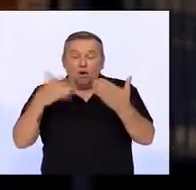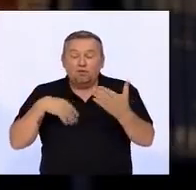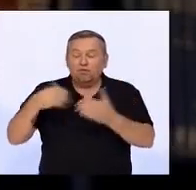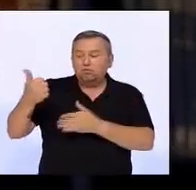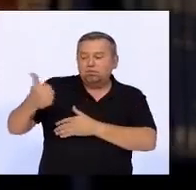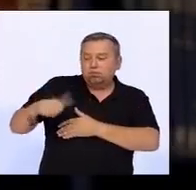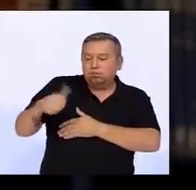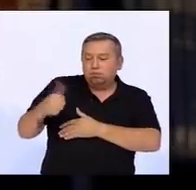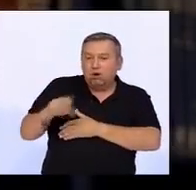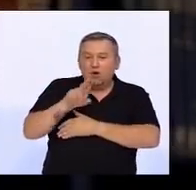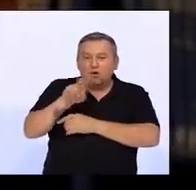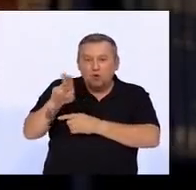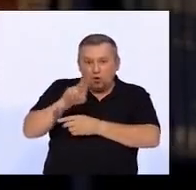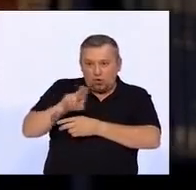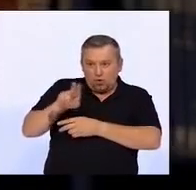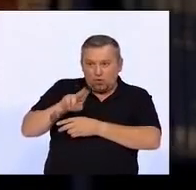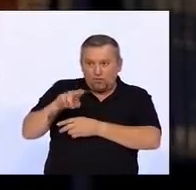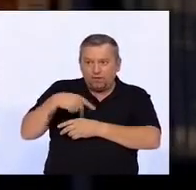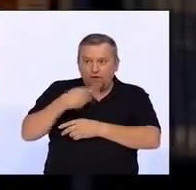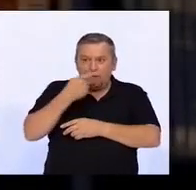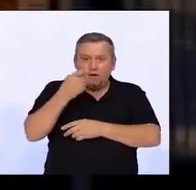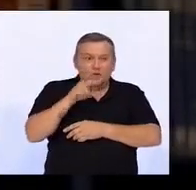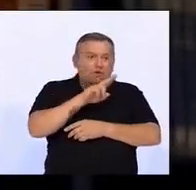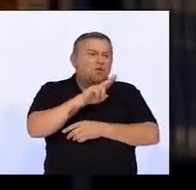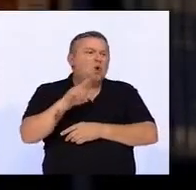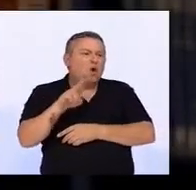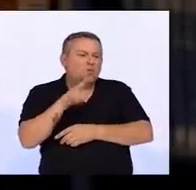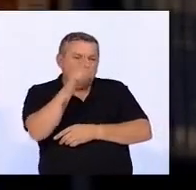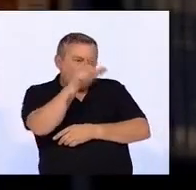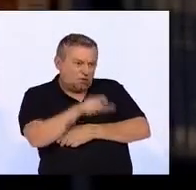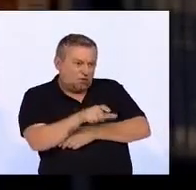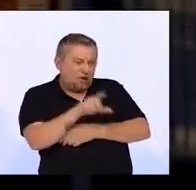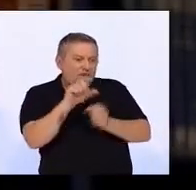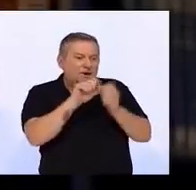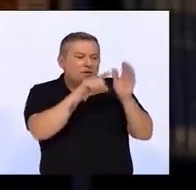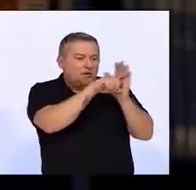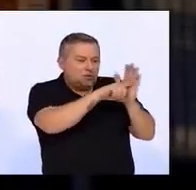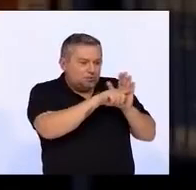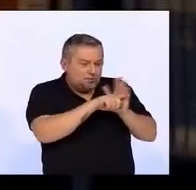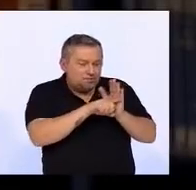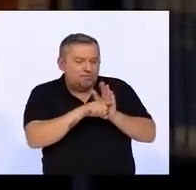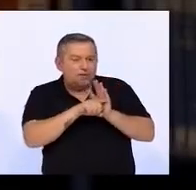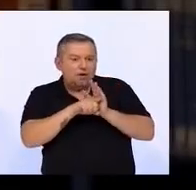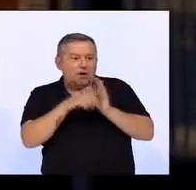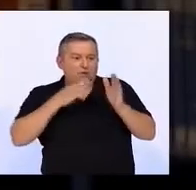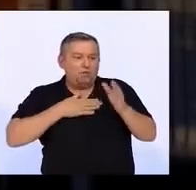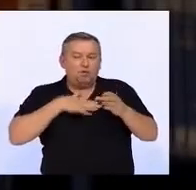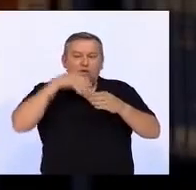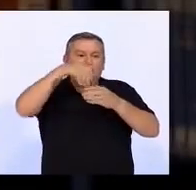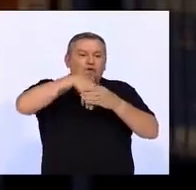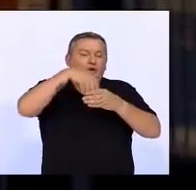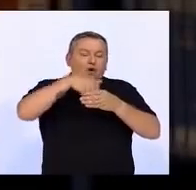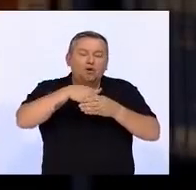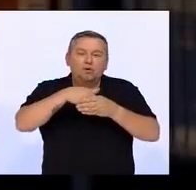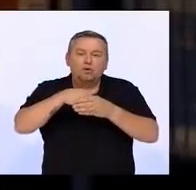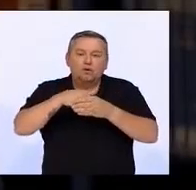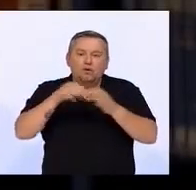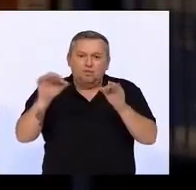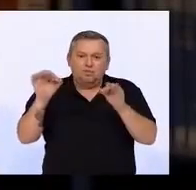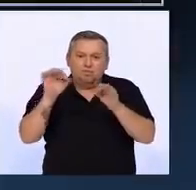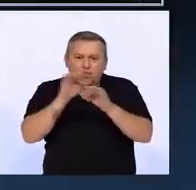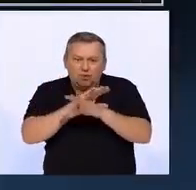os nomes, quer dizer, quando diz eu voto no candidato tal, e faz uma pesquisa se o voto dele é um voto